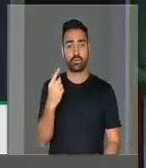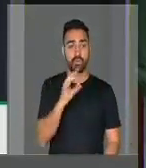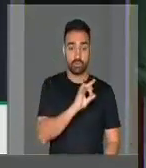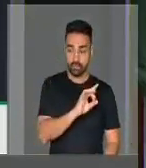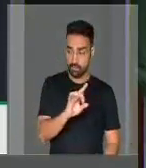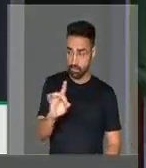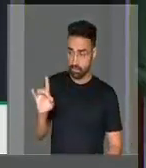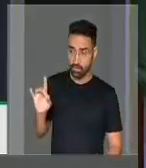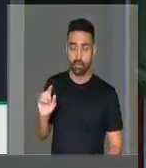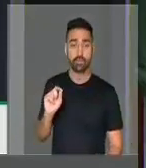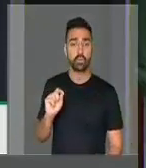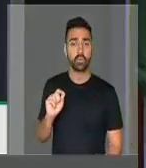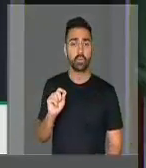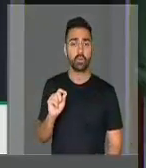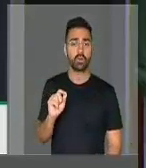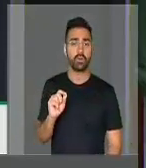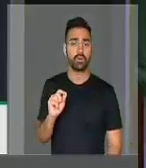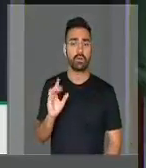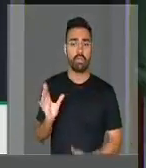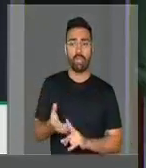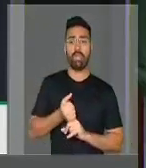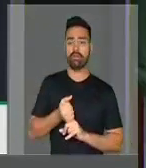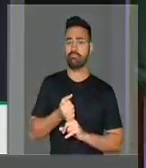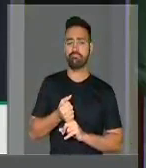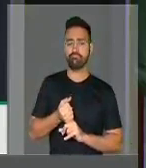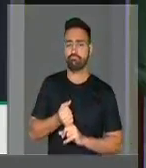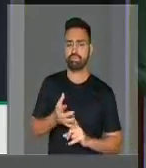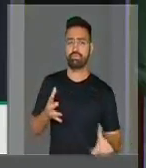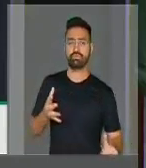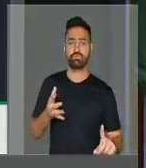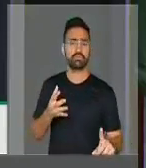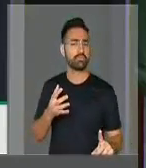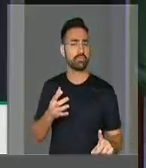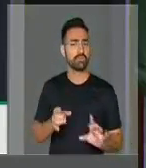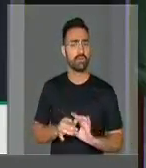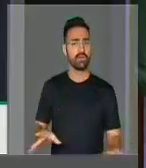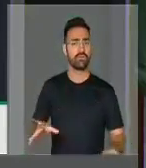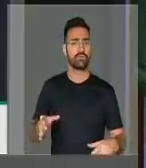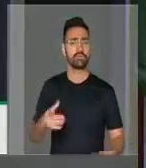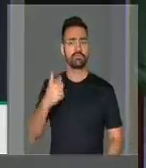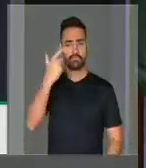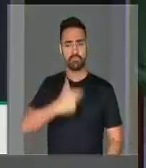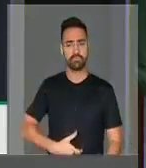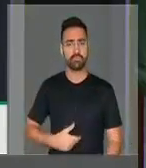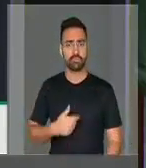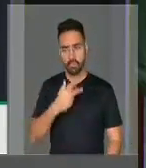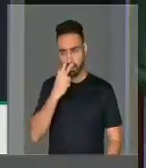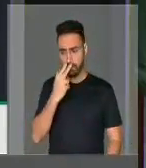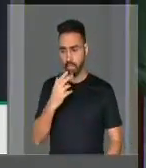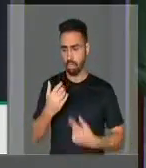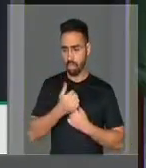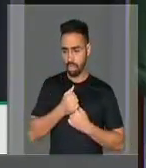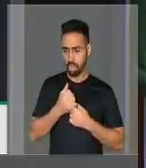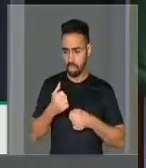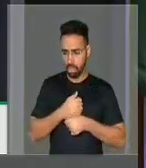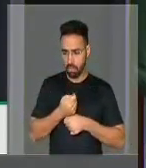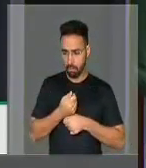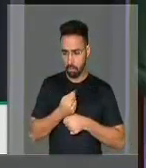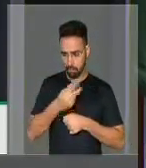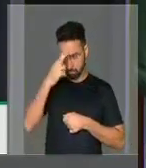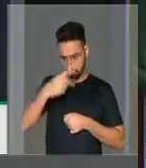nós, desapegados de tudo que nos possui, nos domina e nos apequena.